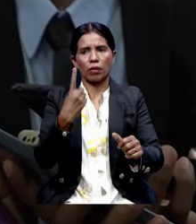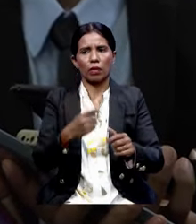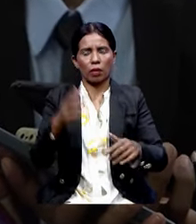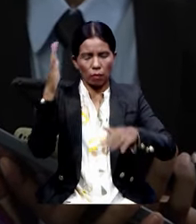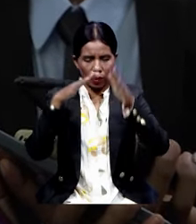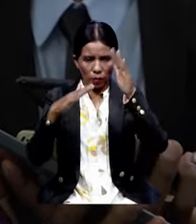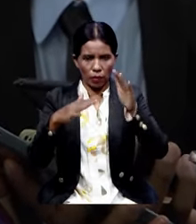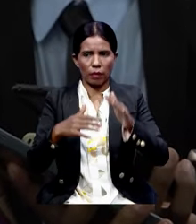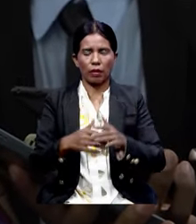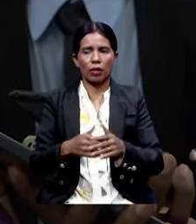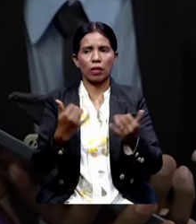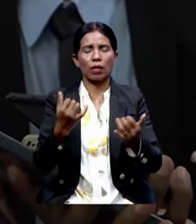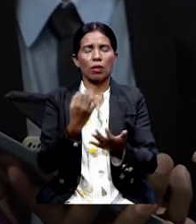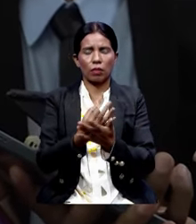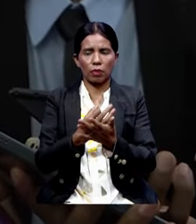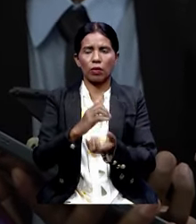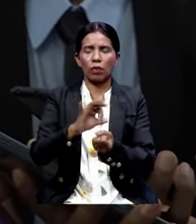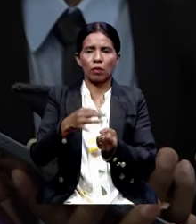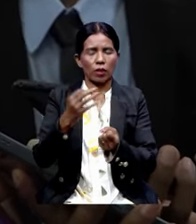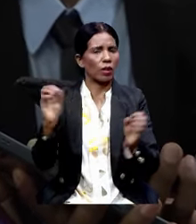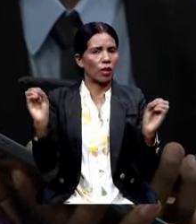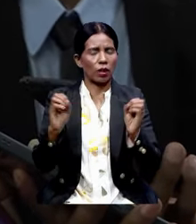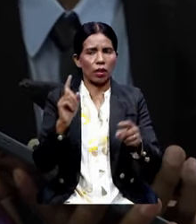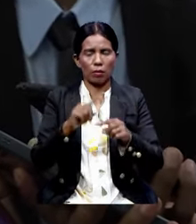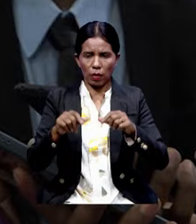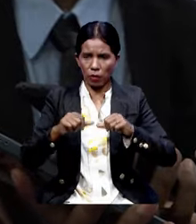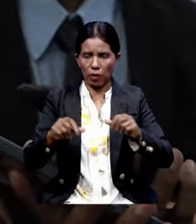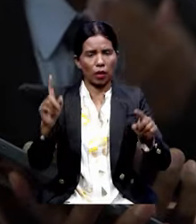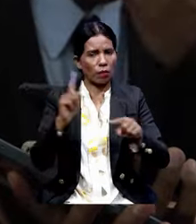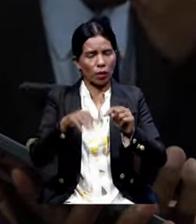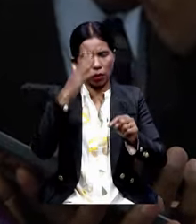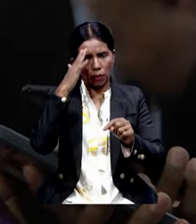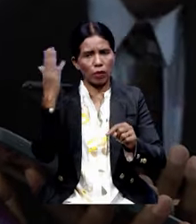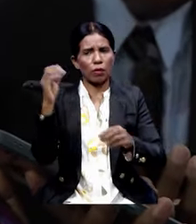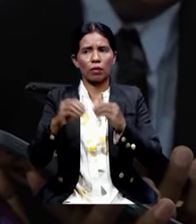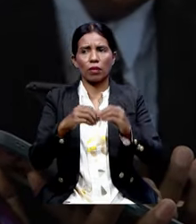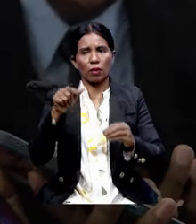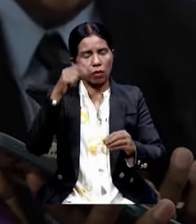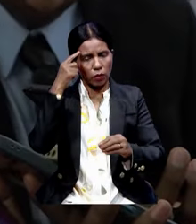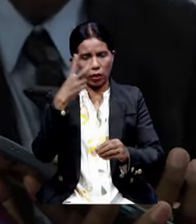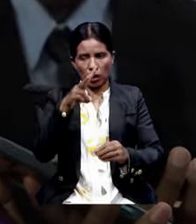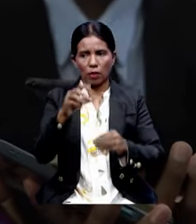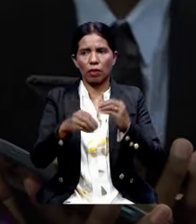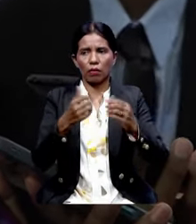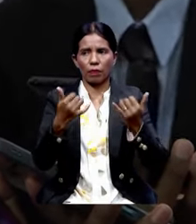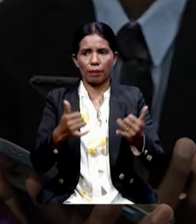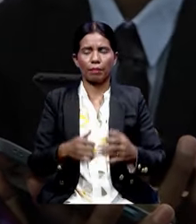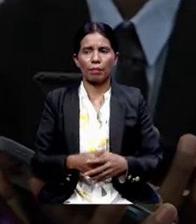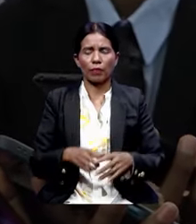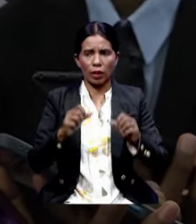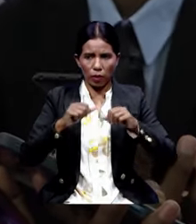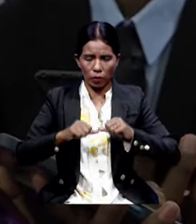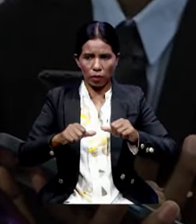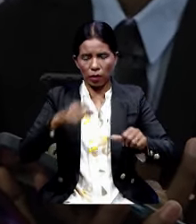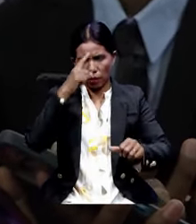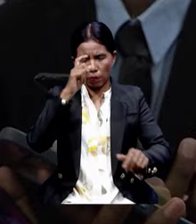problema den ne orçamento covid nem bela e hona la bela já nem la lica não ainda nem nem governo sei harei ainda nem funcionamento tem que ir lá. Também